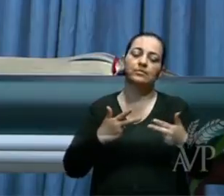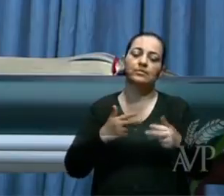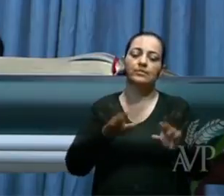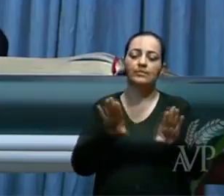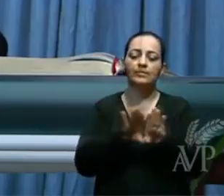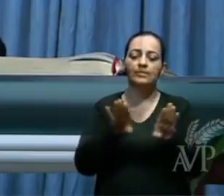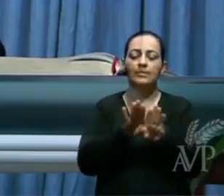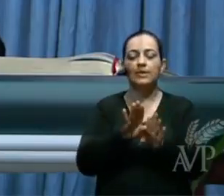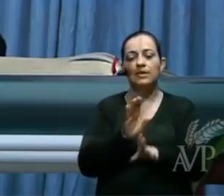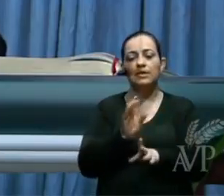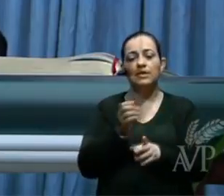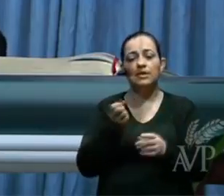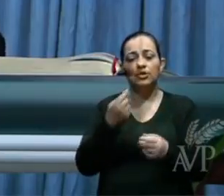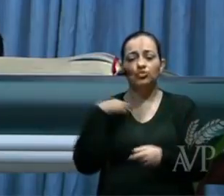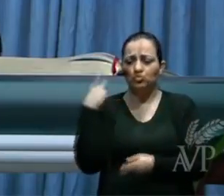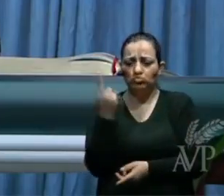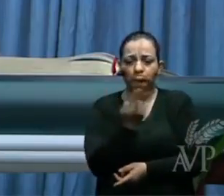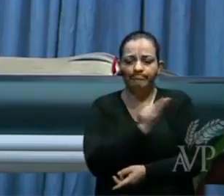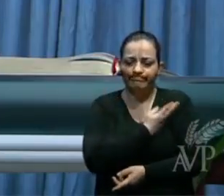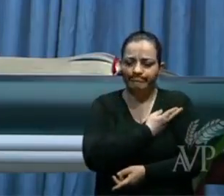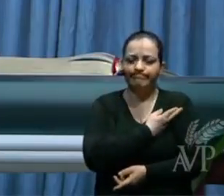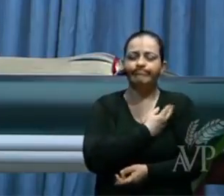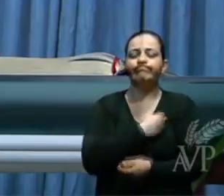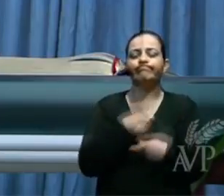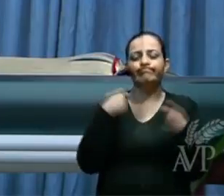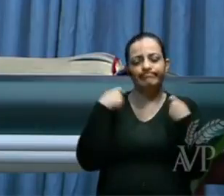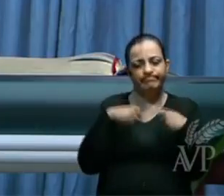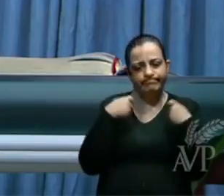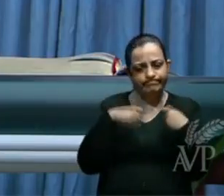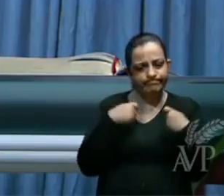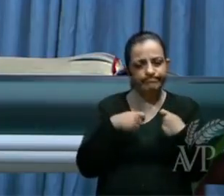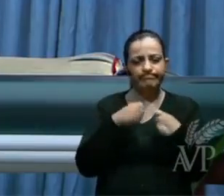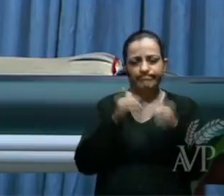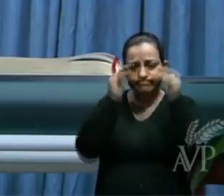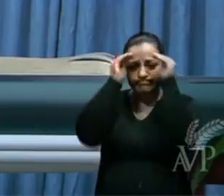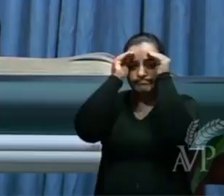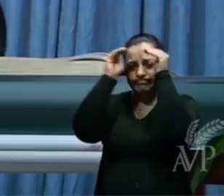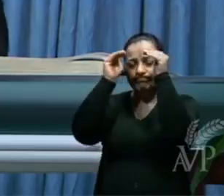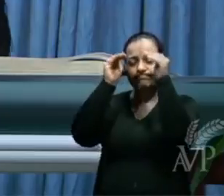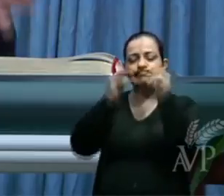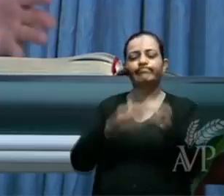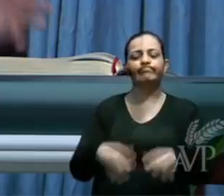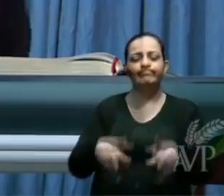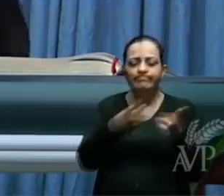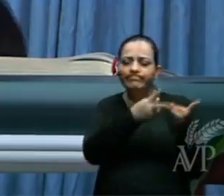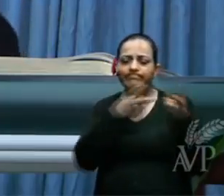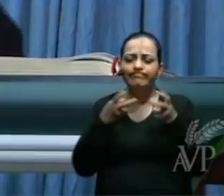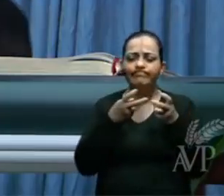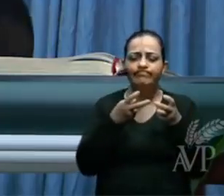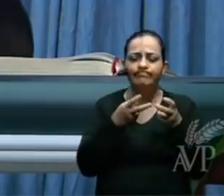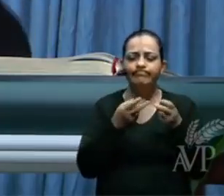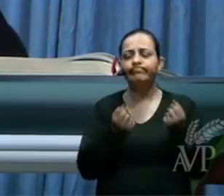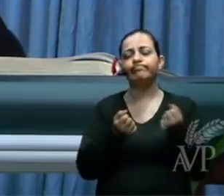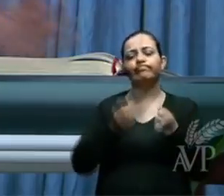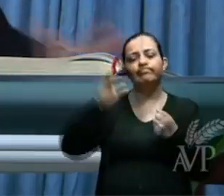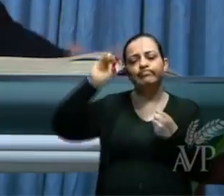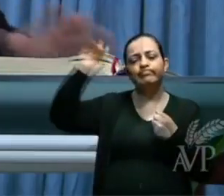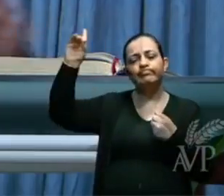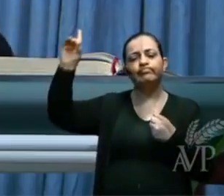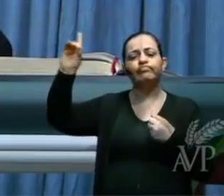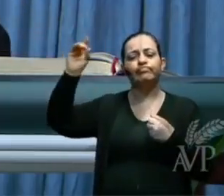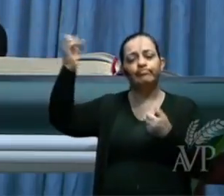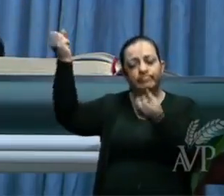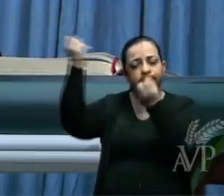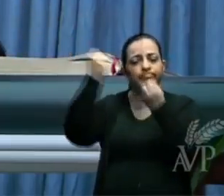palavra nos nós devemos a nós nos compete identificar esta palavra no seu dia